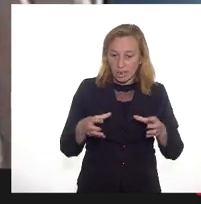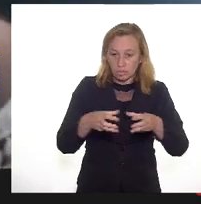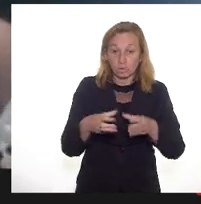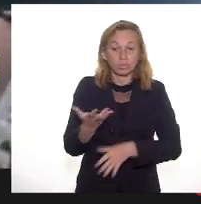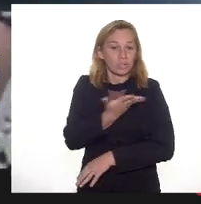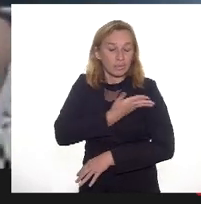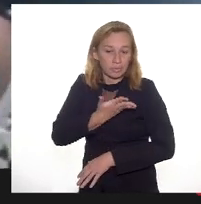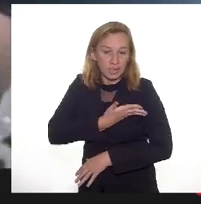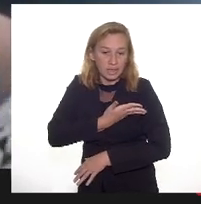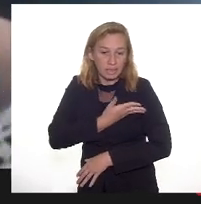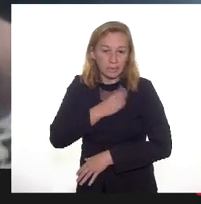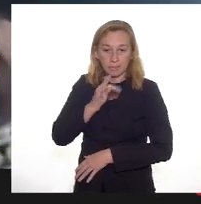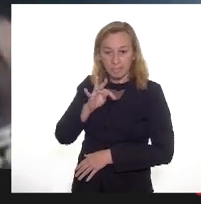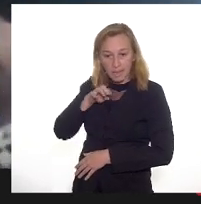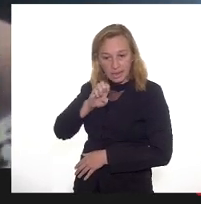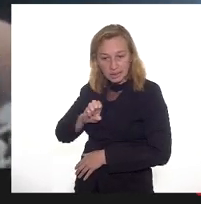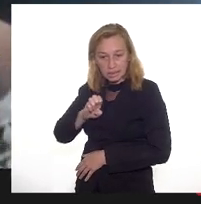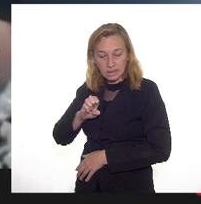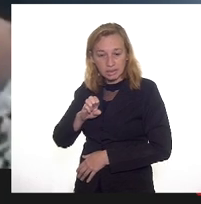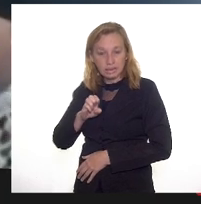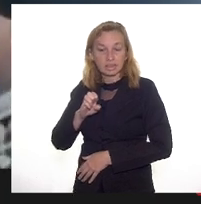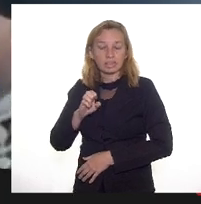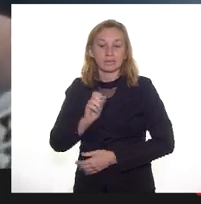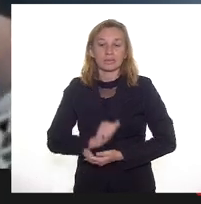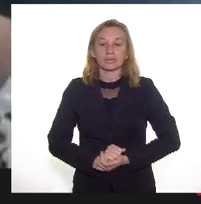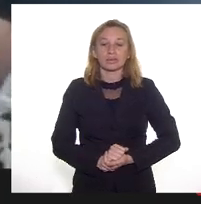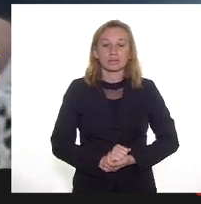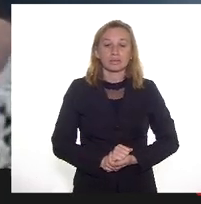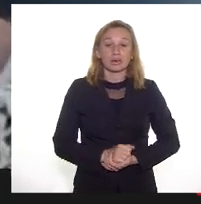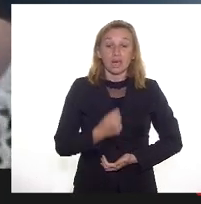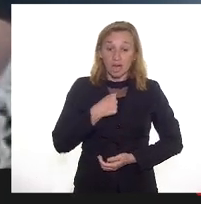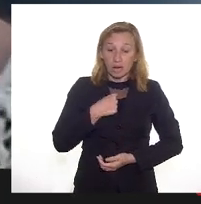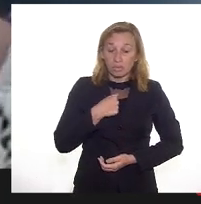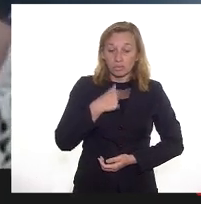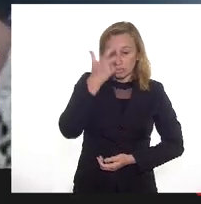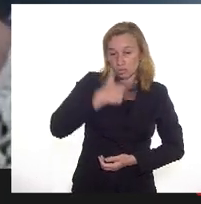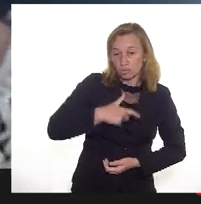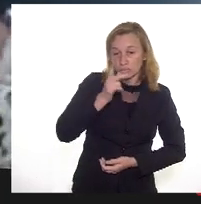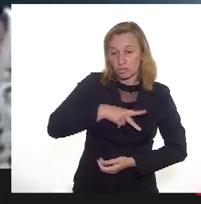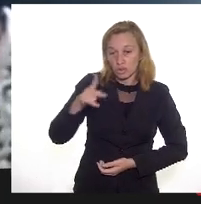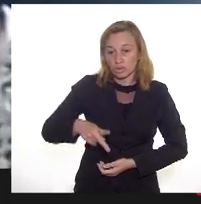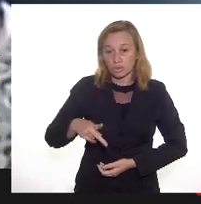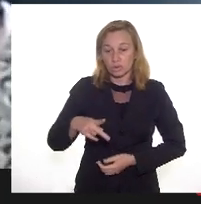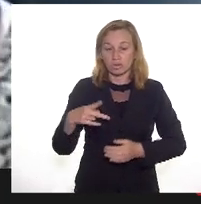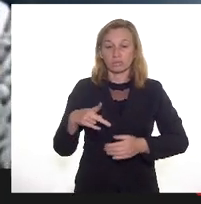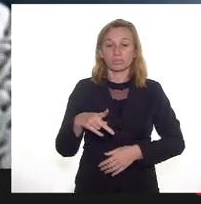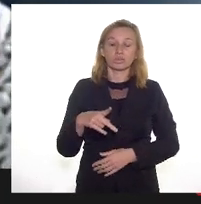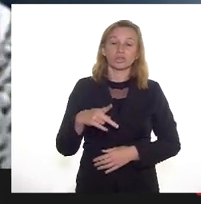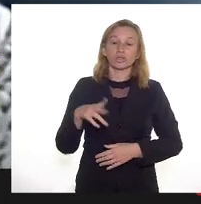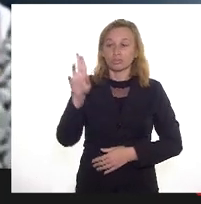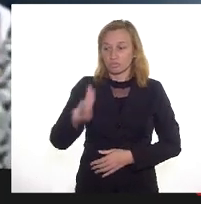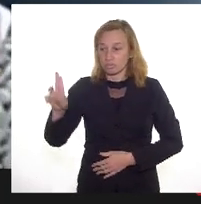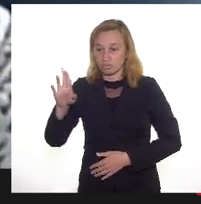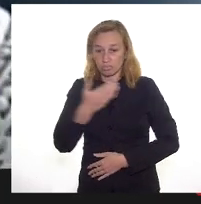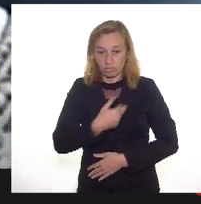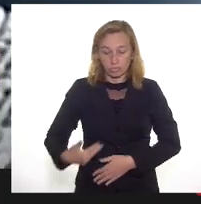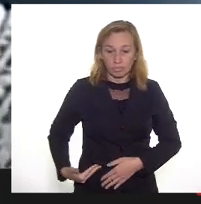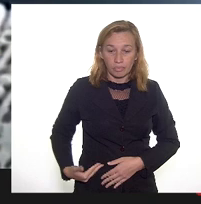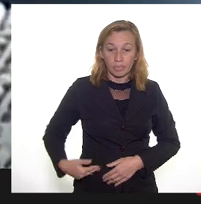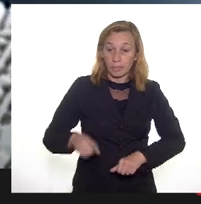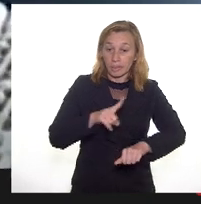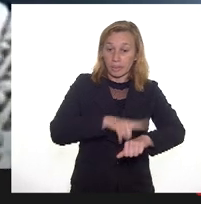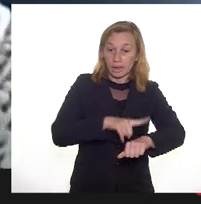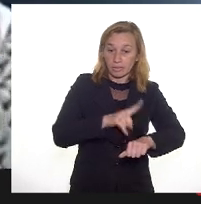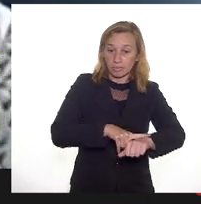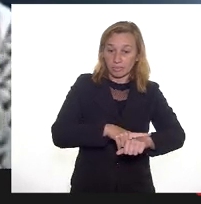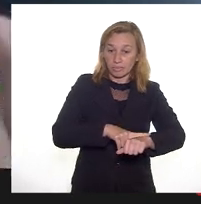amiga, mestra, professora Lana Lage, é porque eu sou professora de uma universidade pública, que no momento está ameaçado por um